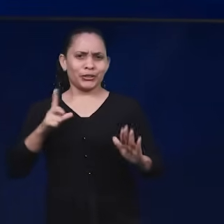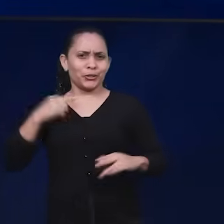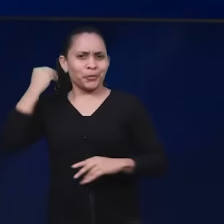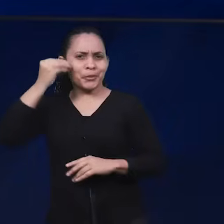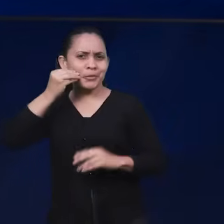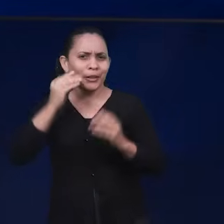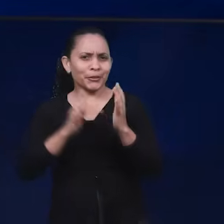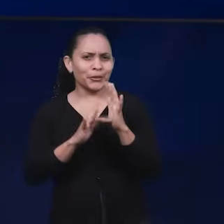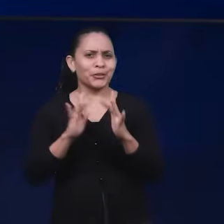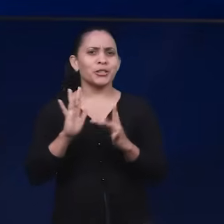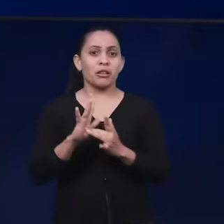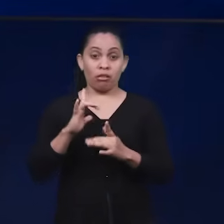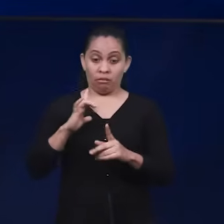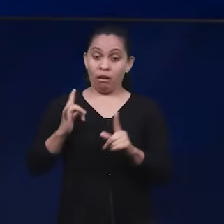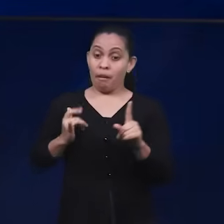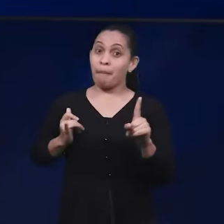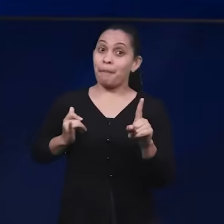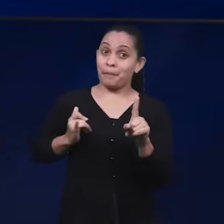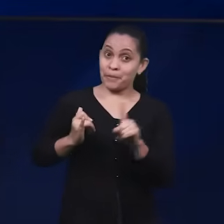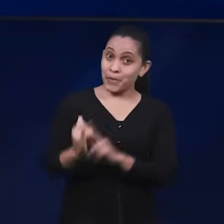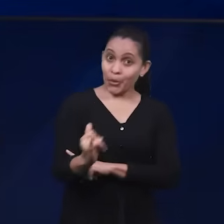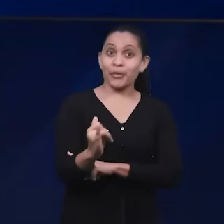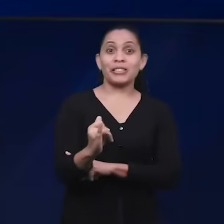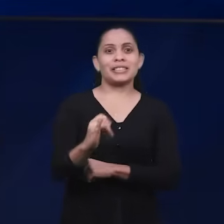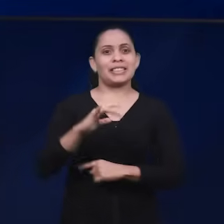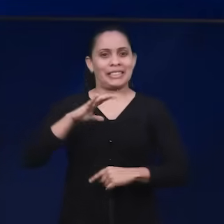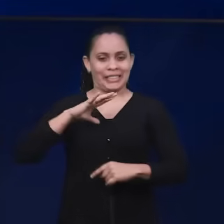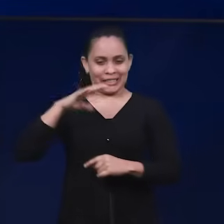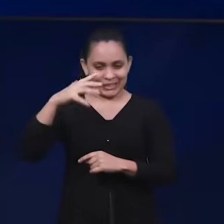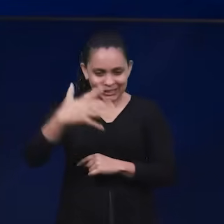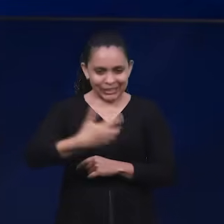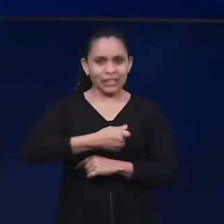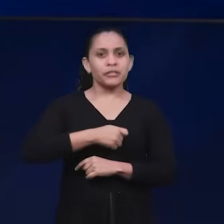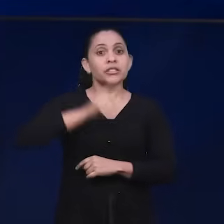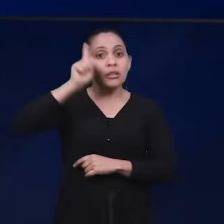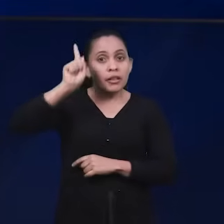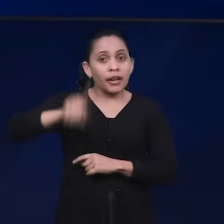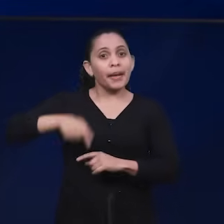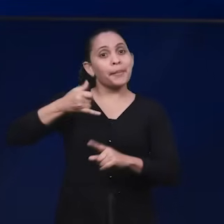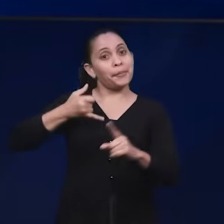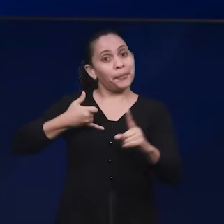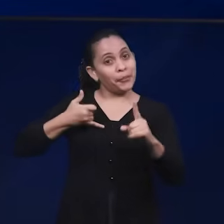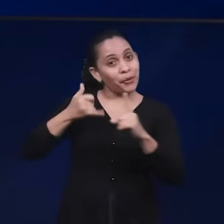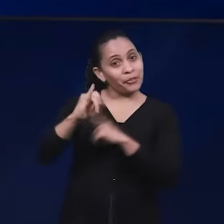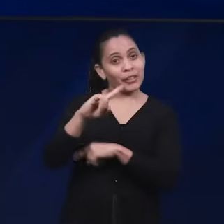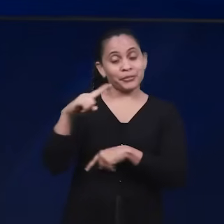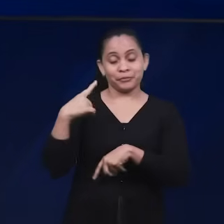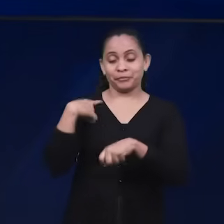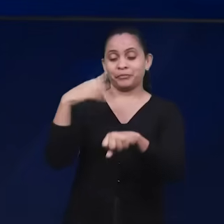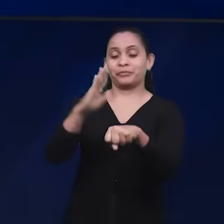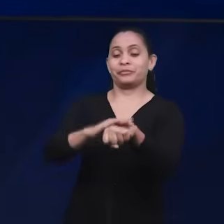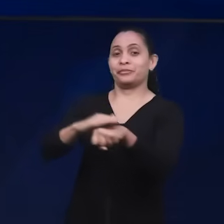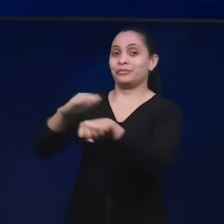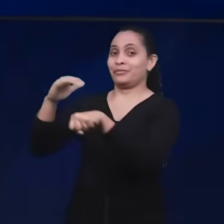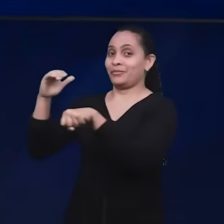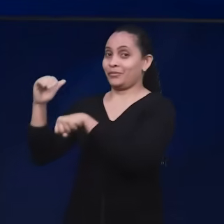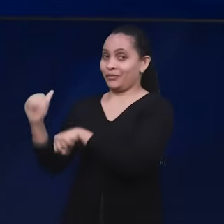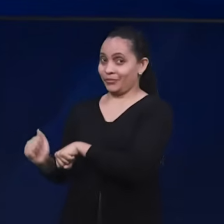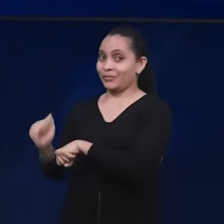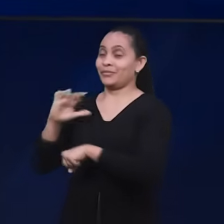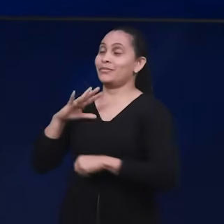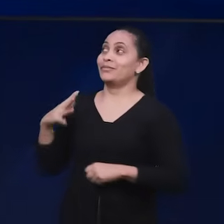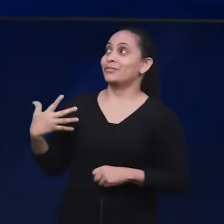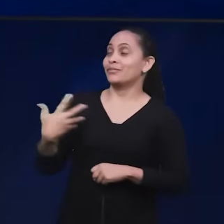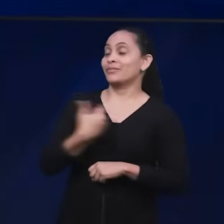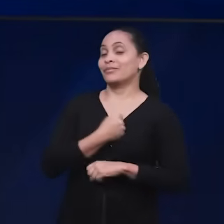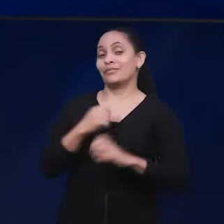ele está debaixo de uma profecia, ou seja, a salvação é profética. porque nós somos eleitos por Deus para a